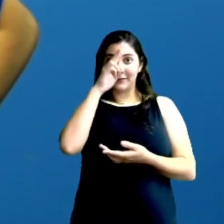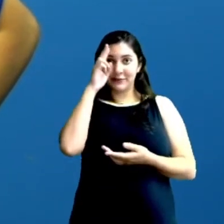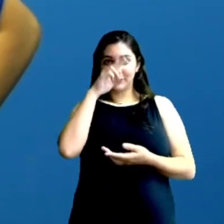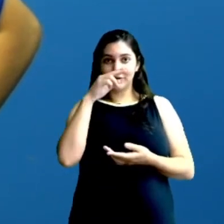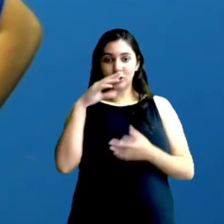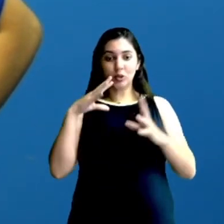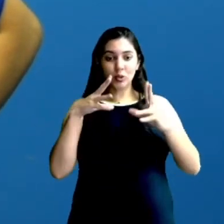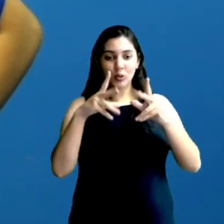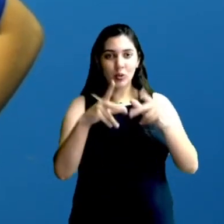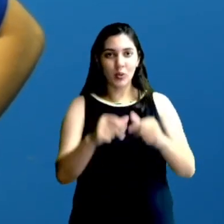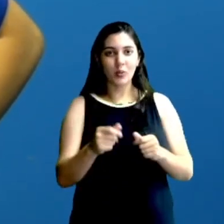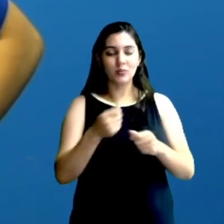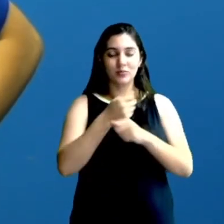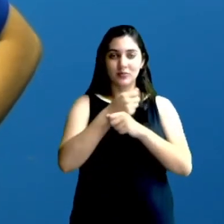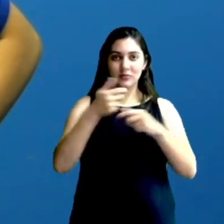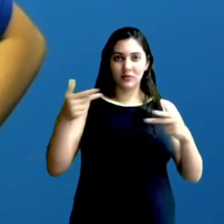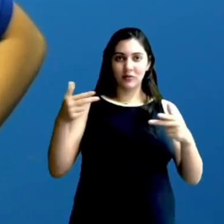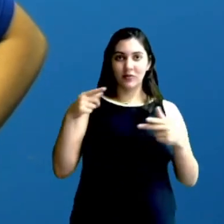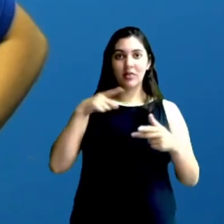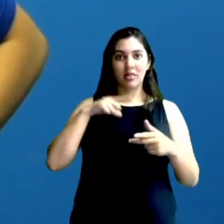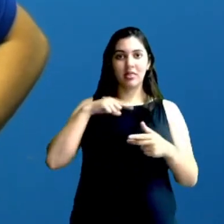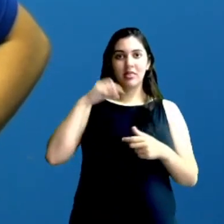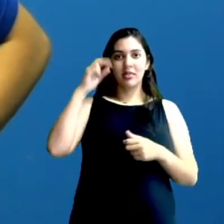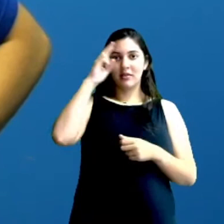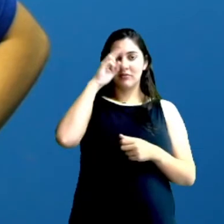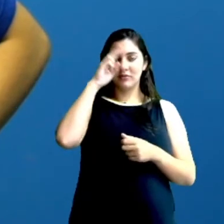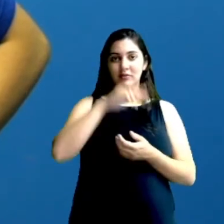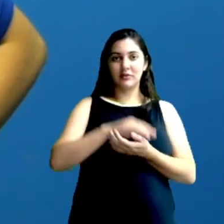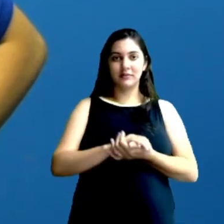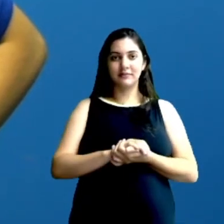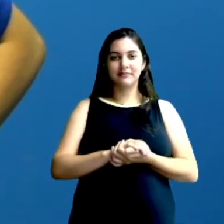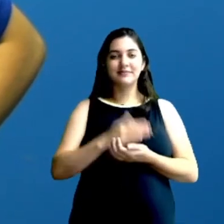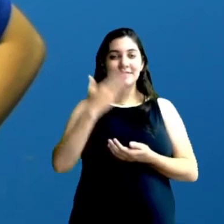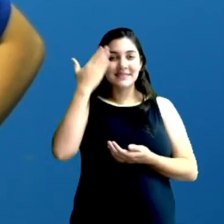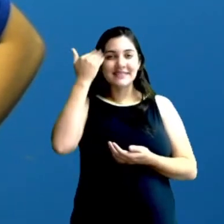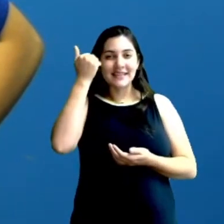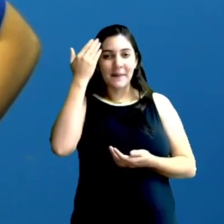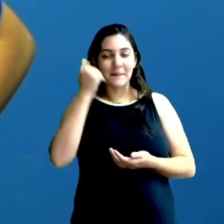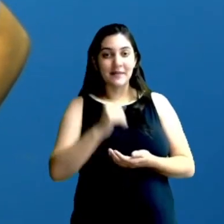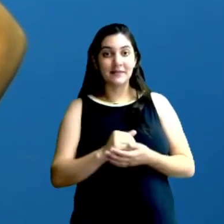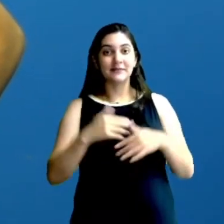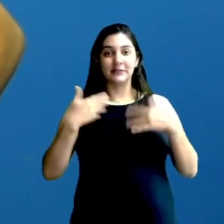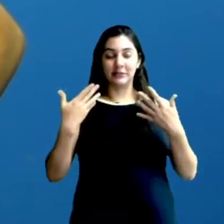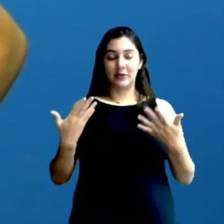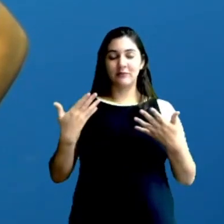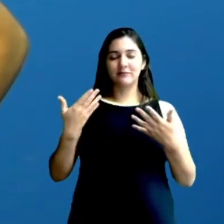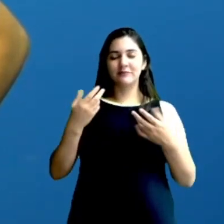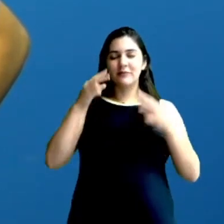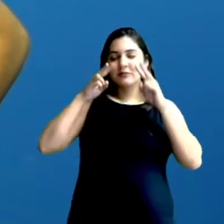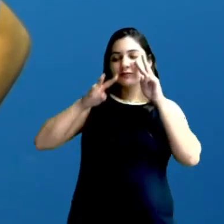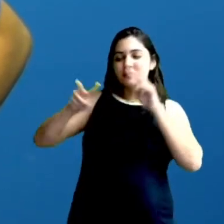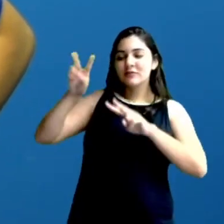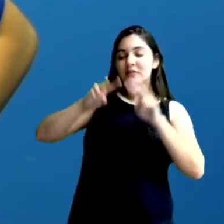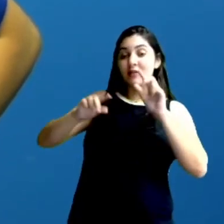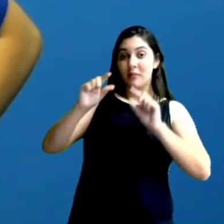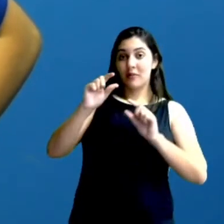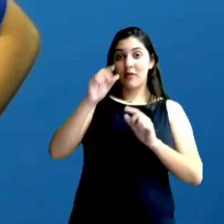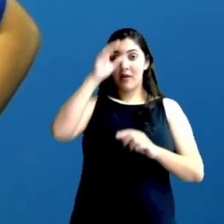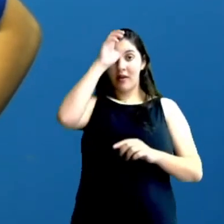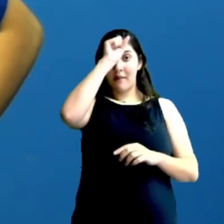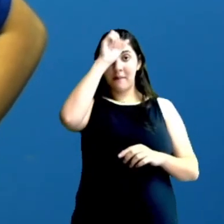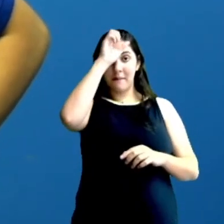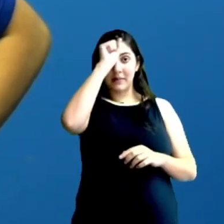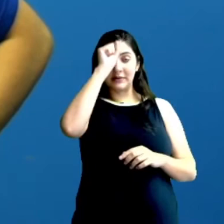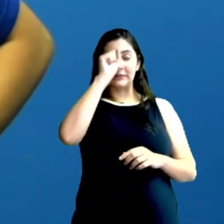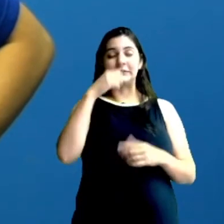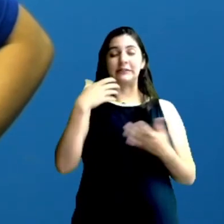sabia que todas as coisas têm história sabia disso então vamos ver um pouquinho vamos aprender essa aula